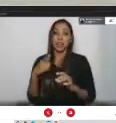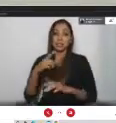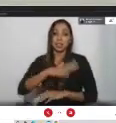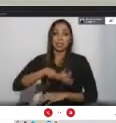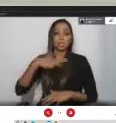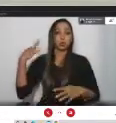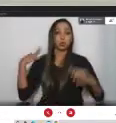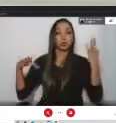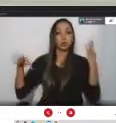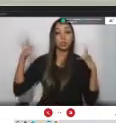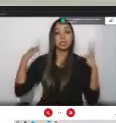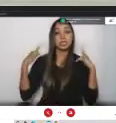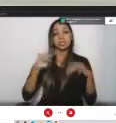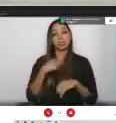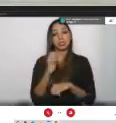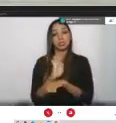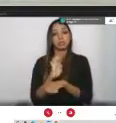3 mil pessoas